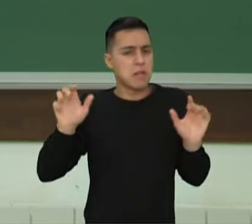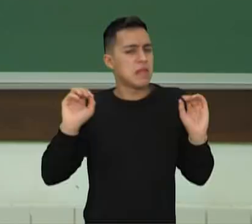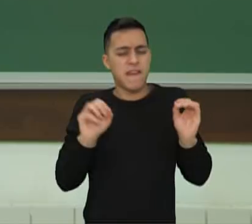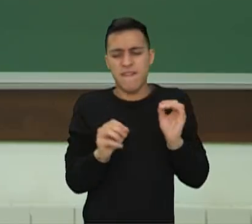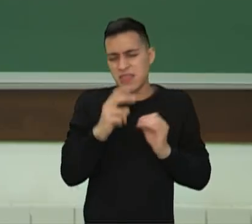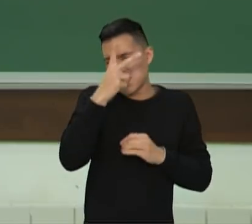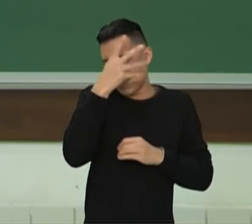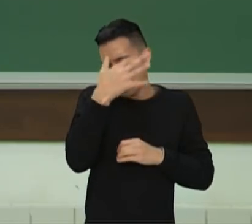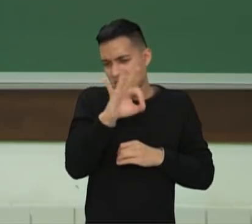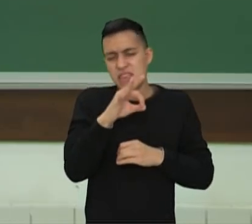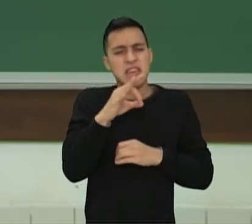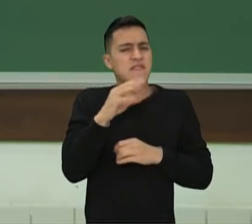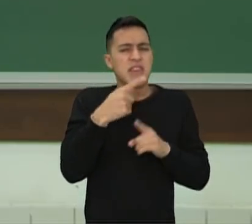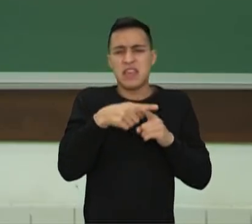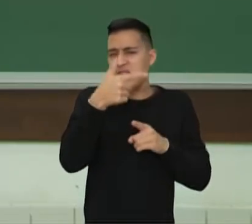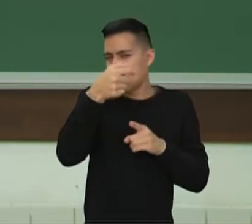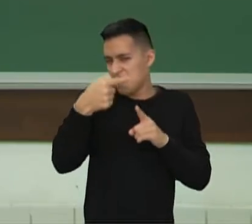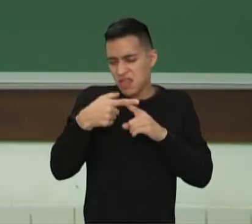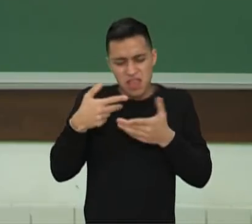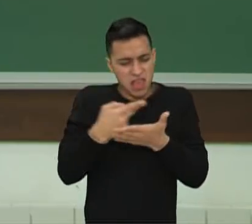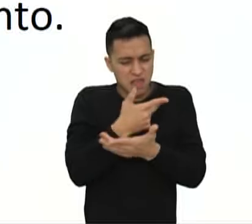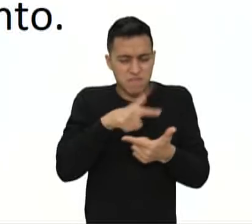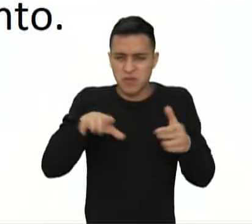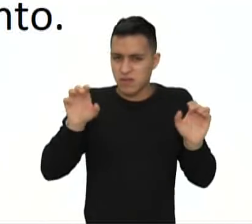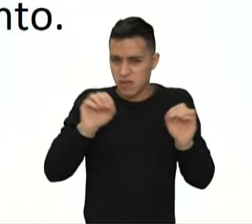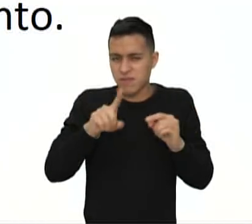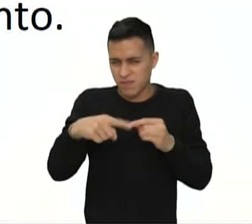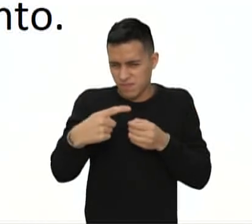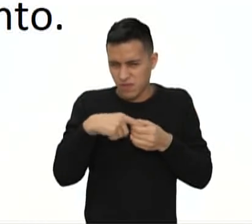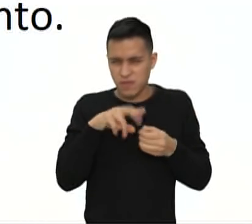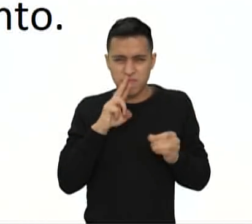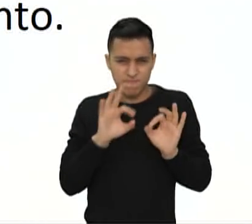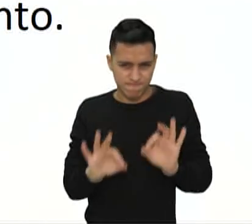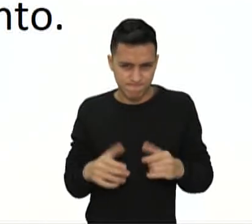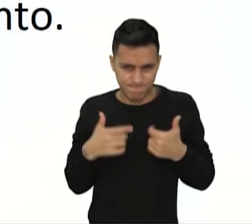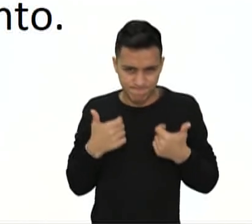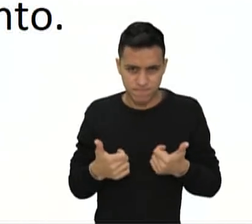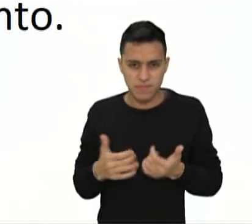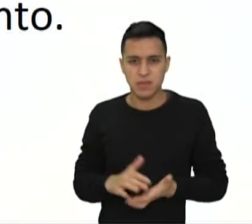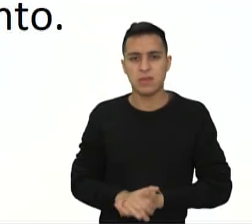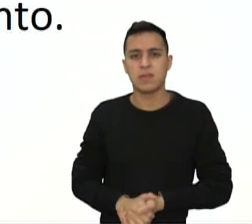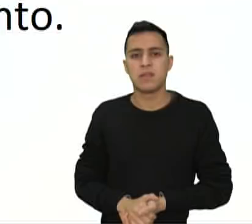20, 30 vezes. Qual que é a sua resposta? Eu já volto com a resposta correta.